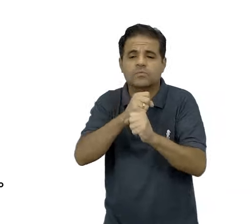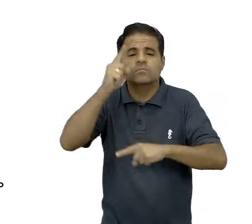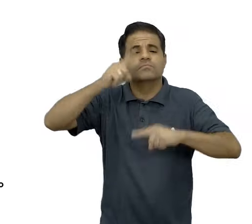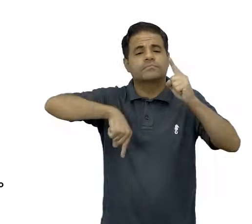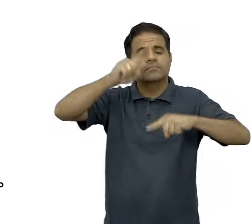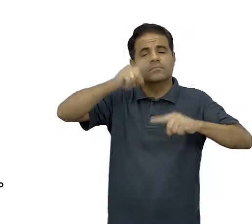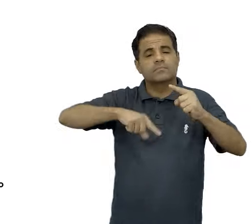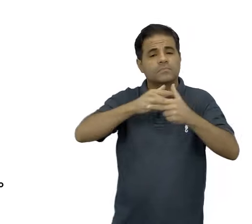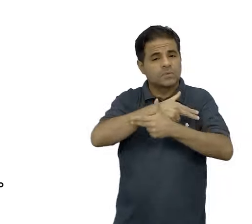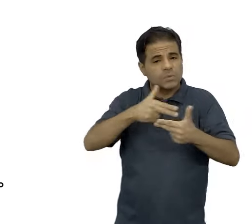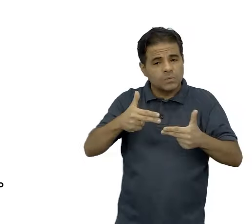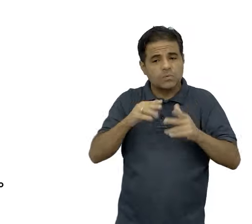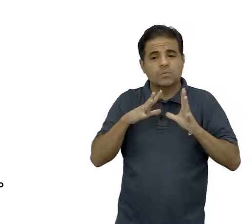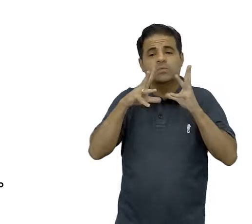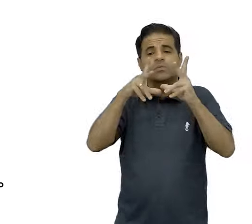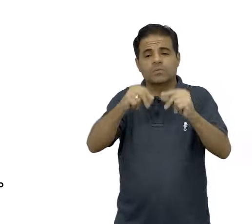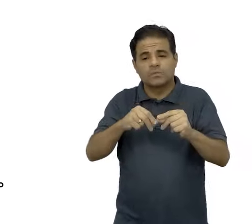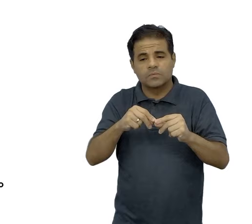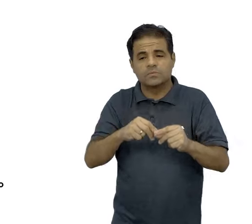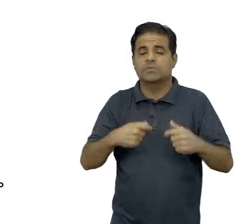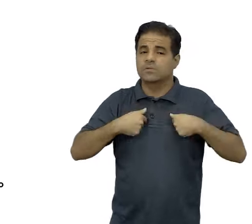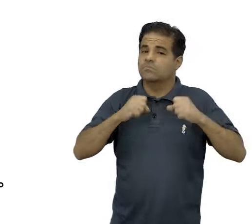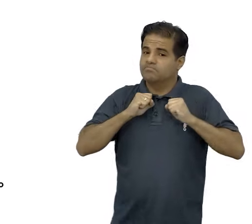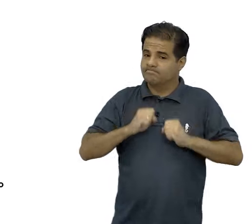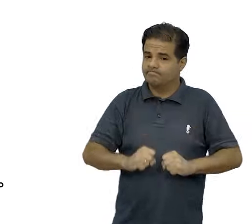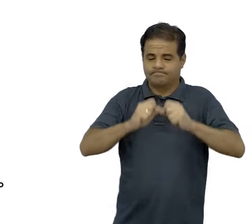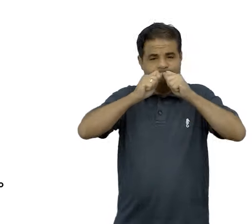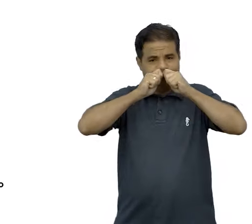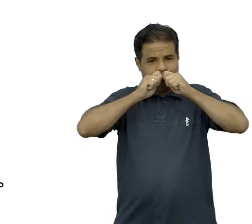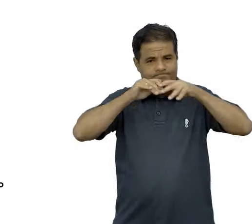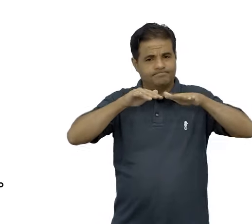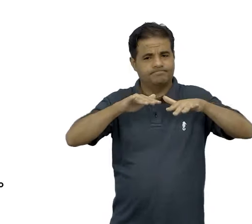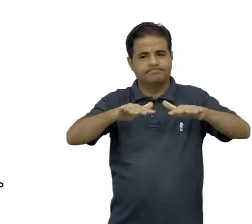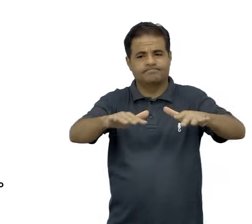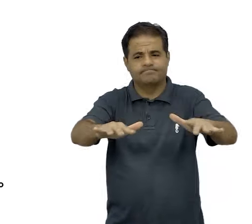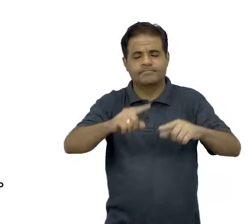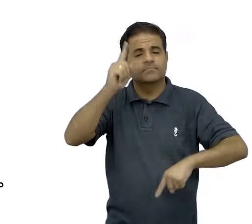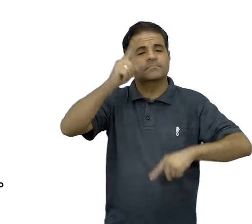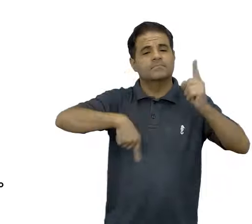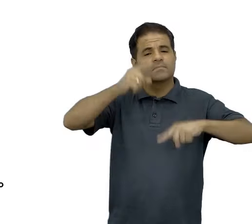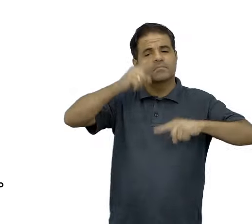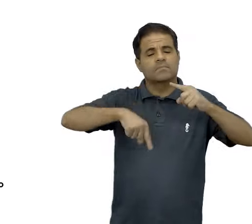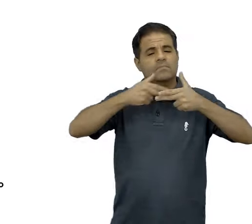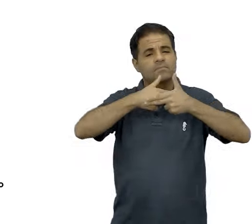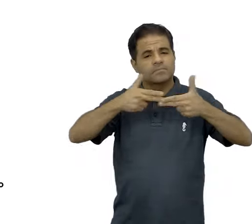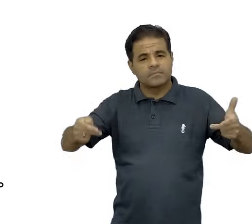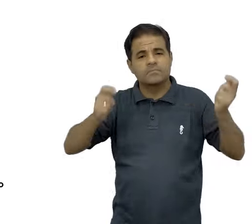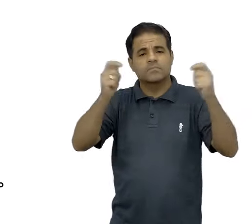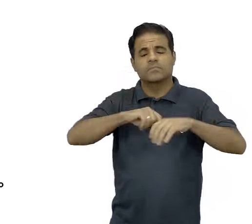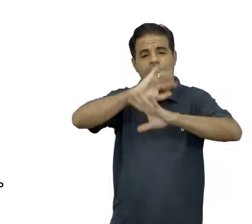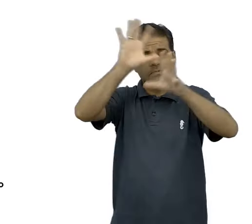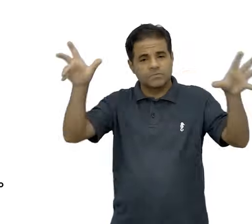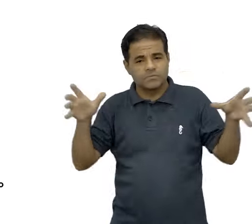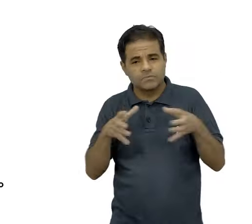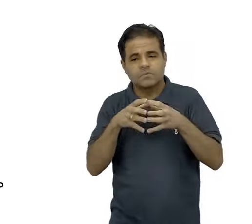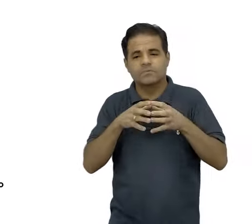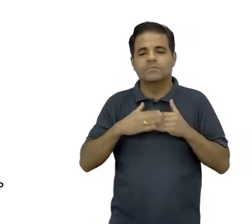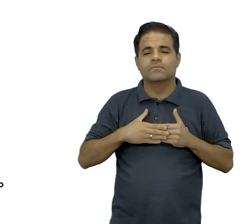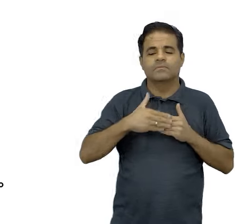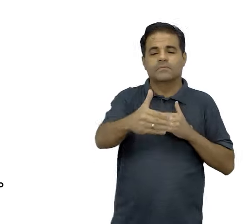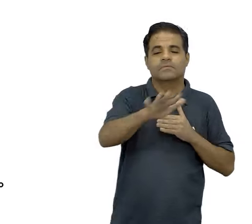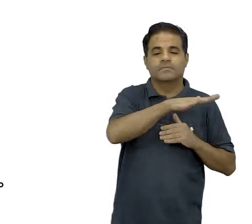elemento. Contudo, né, eu posso distribuir a quantidade desses elementos, eu posso agrupar, eu